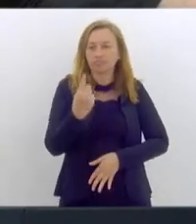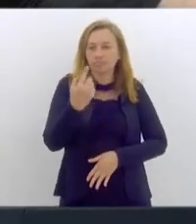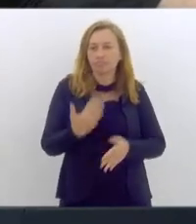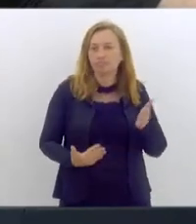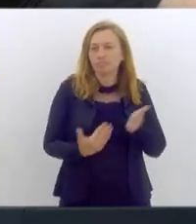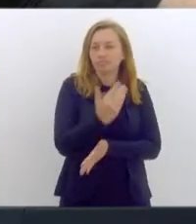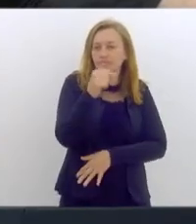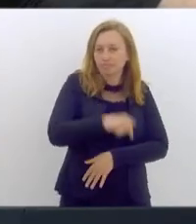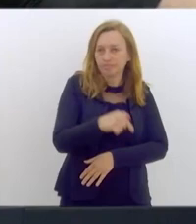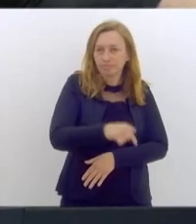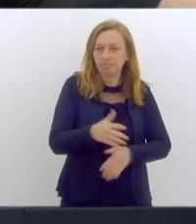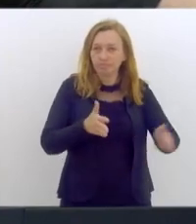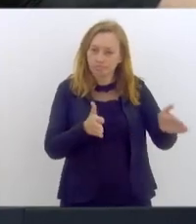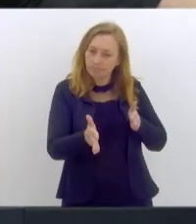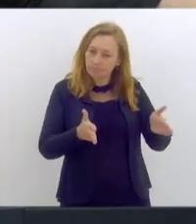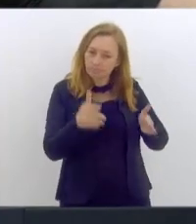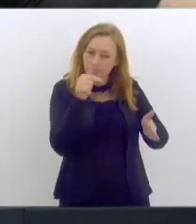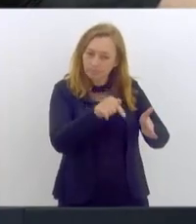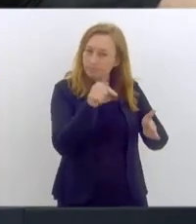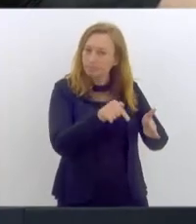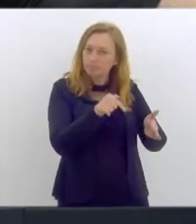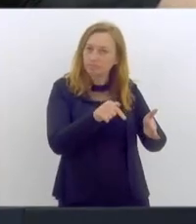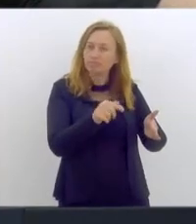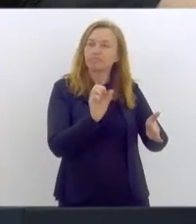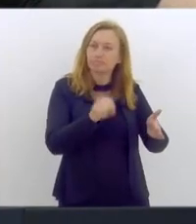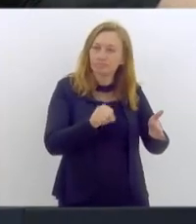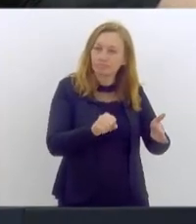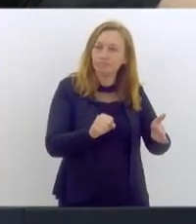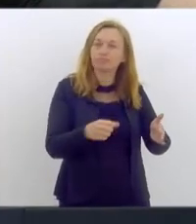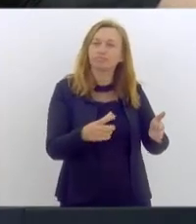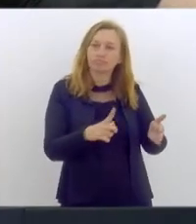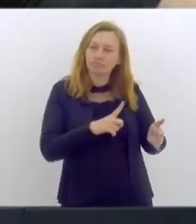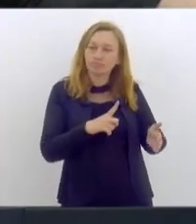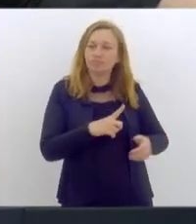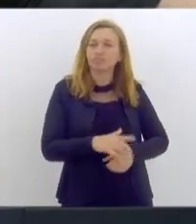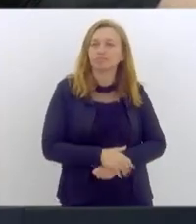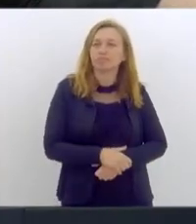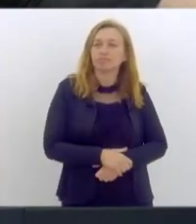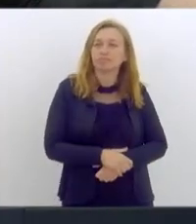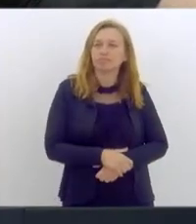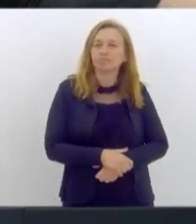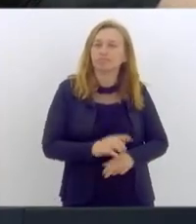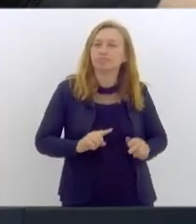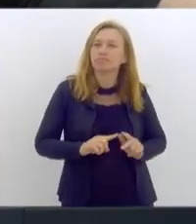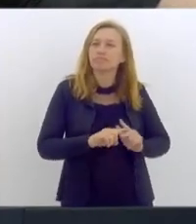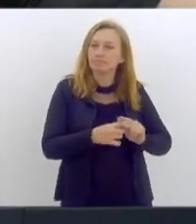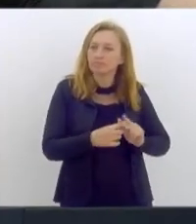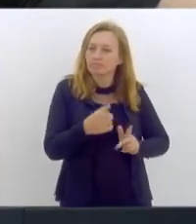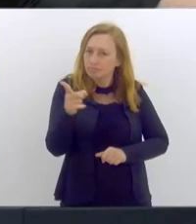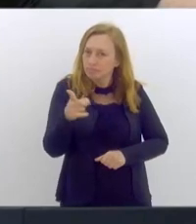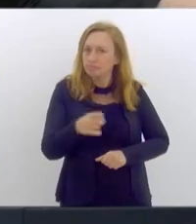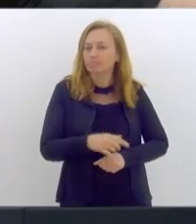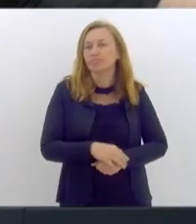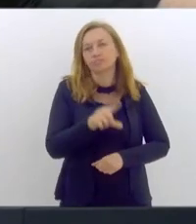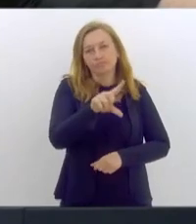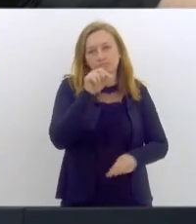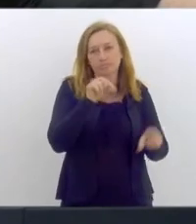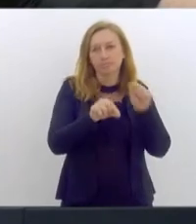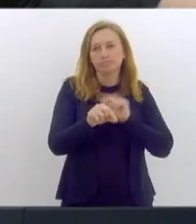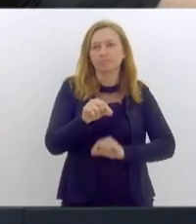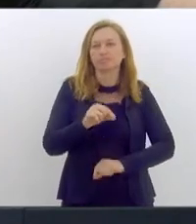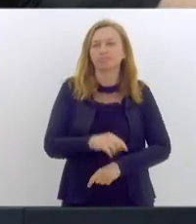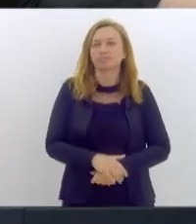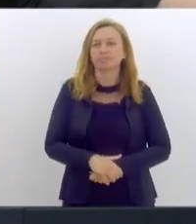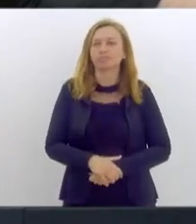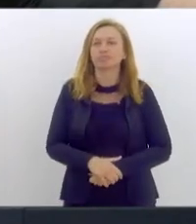aqueles que entraram naquele período naquele interregrino Aí sim sofreriam os critérios de escolha né